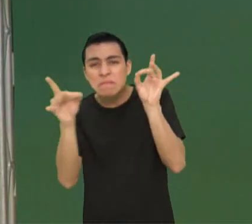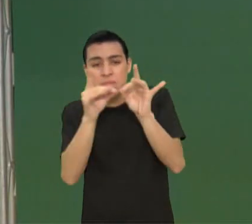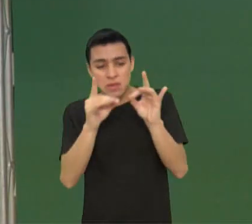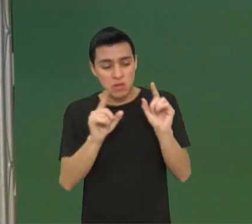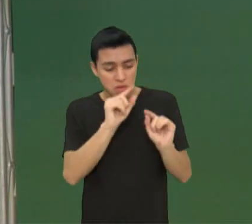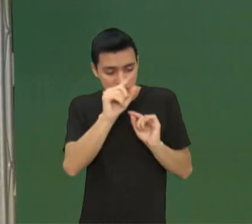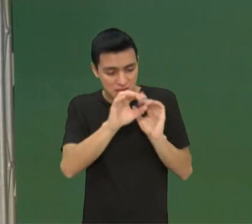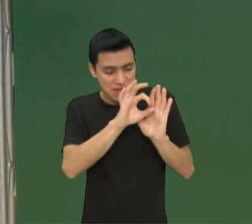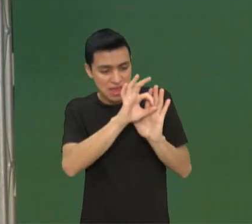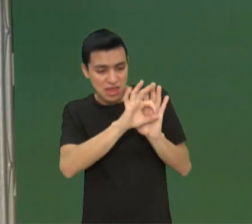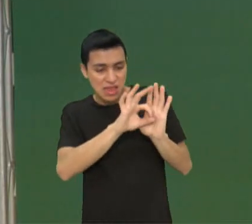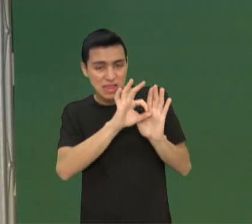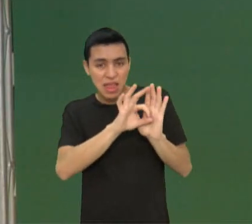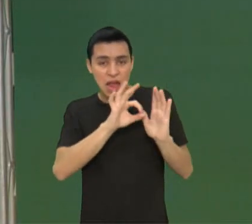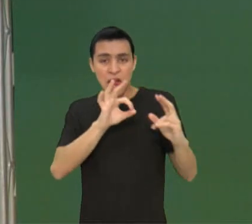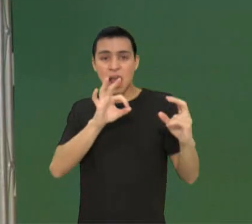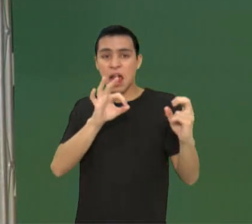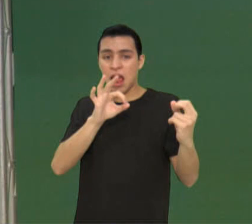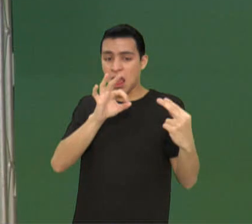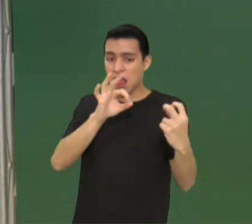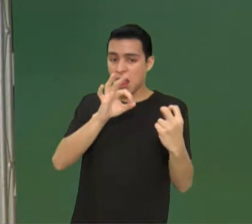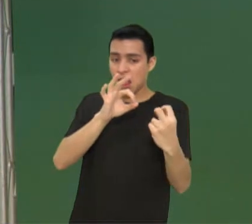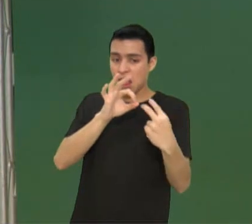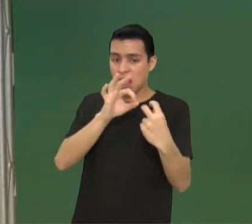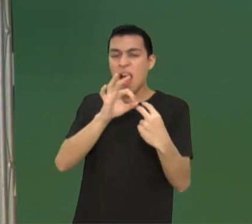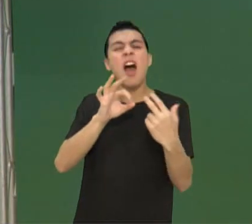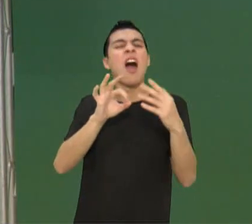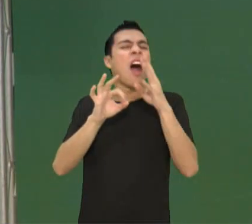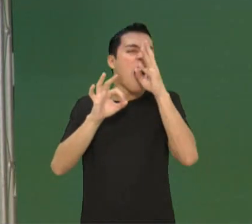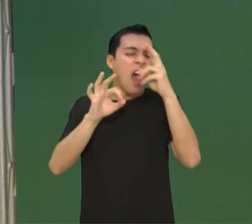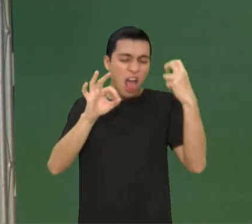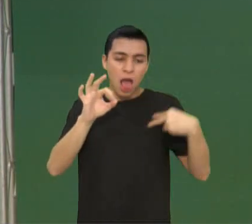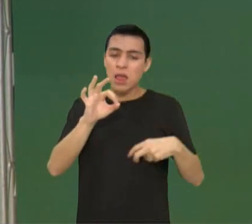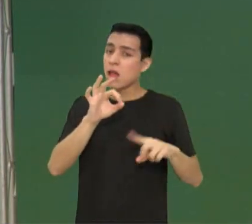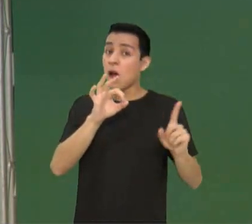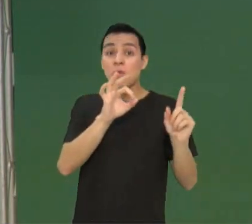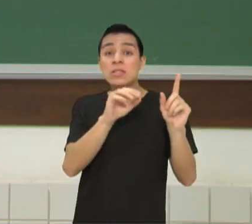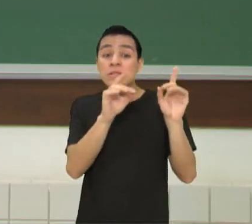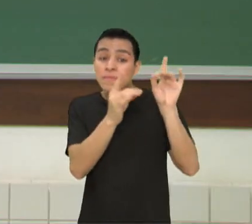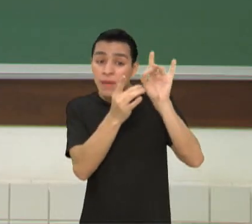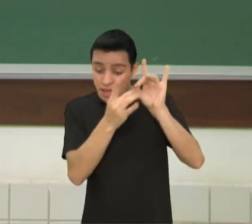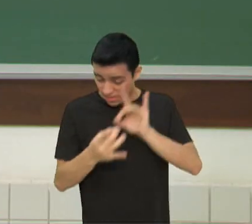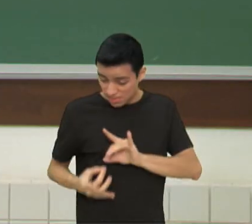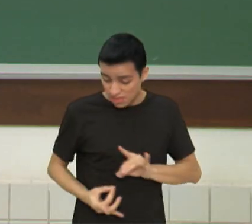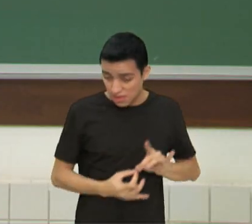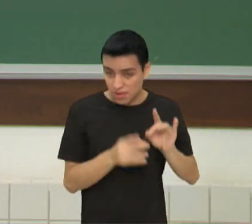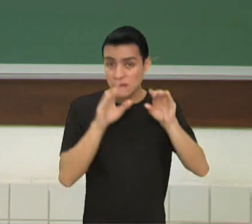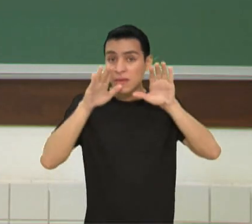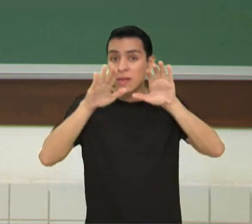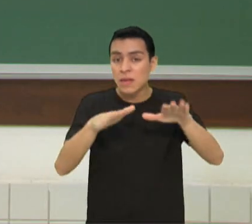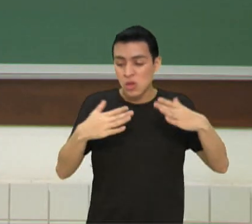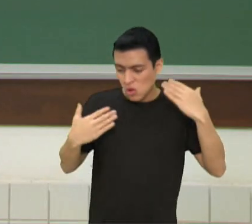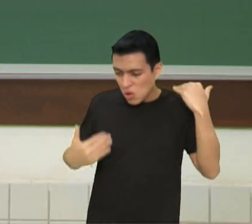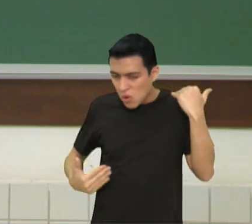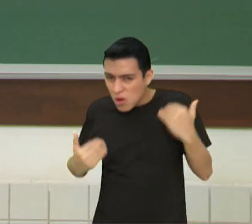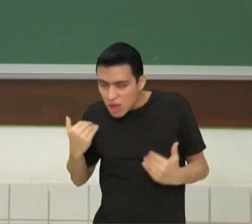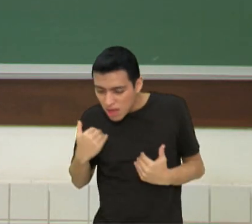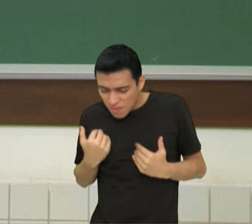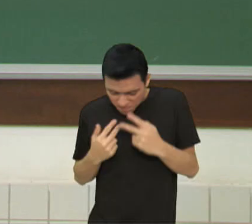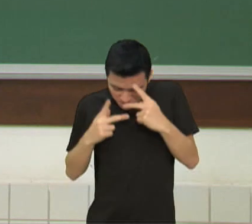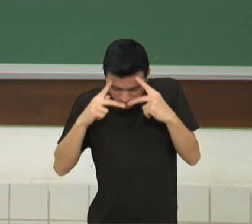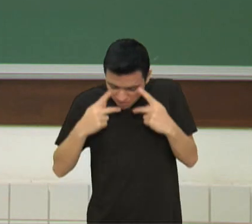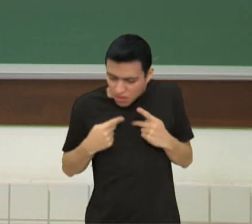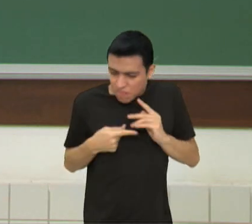células alvo bem próprias. Ele não invade qualquer célula do seu corpo. Assim como o nosso corpo sabe o que pertence a